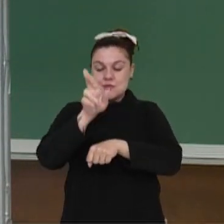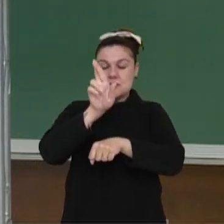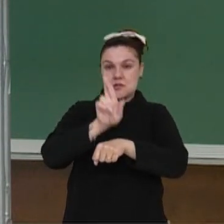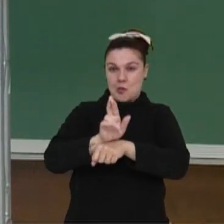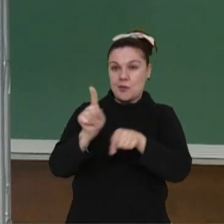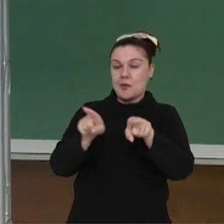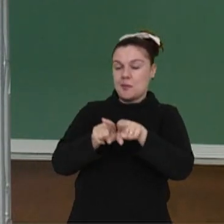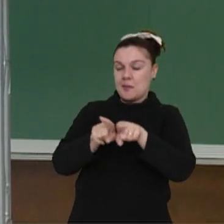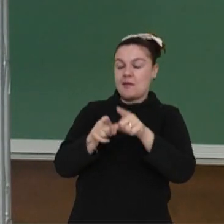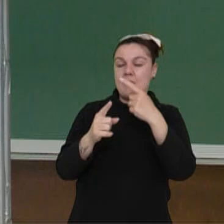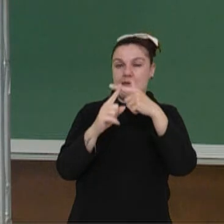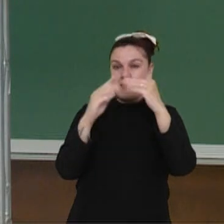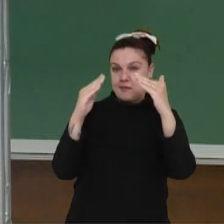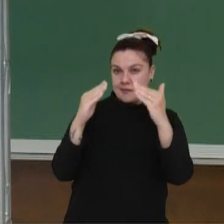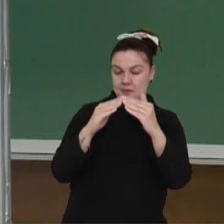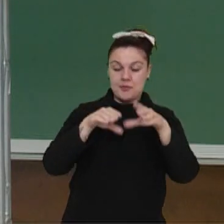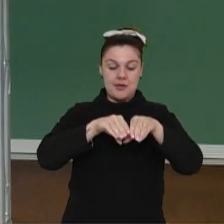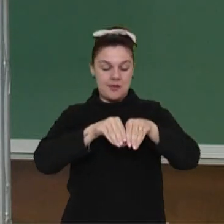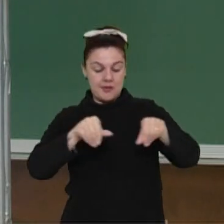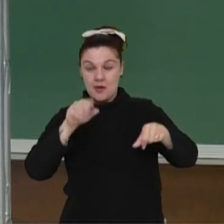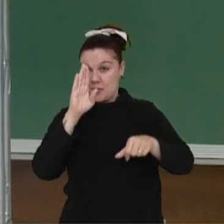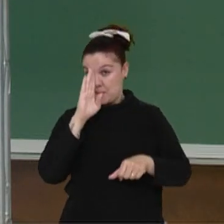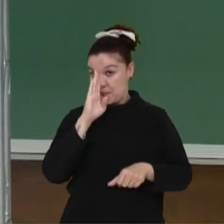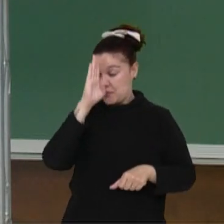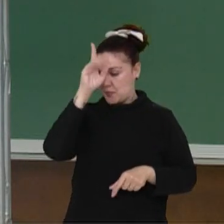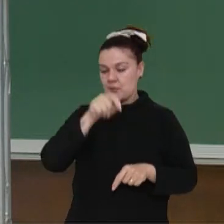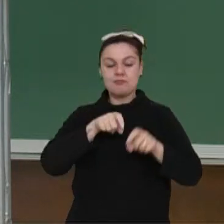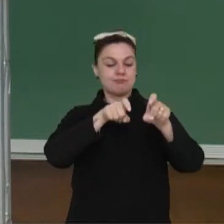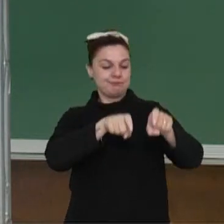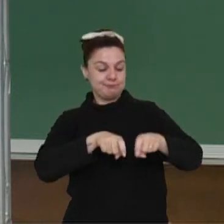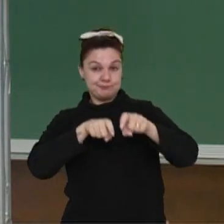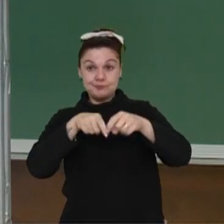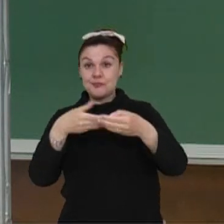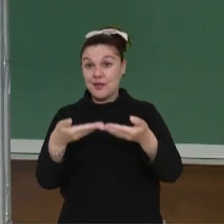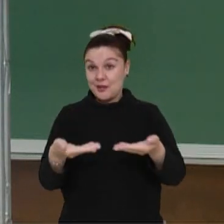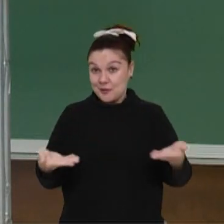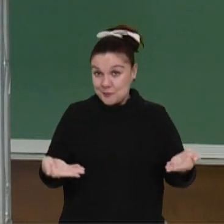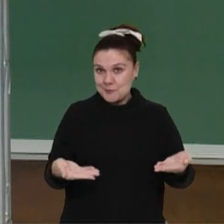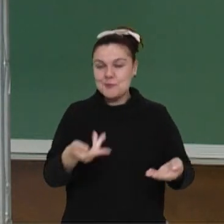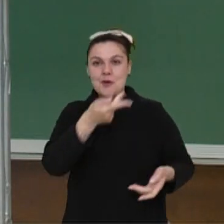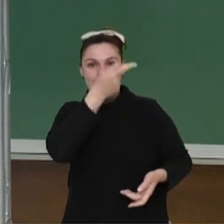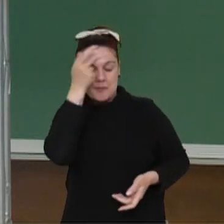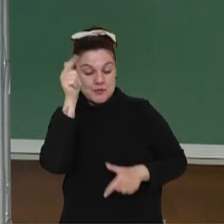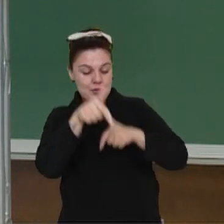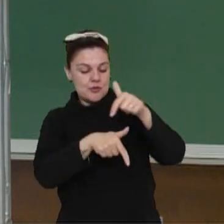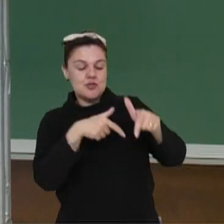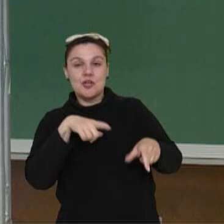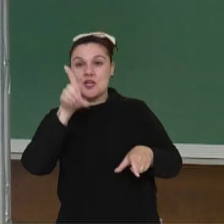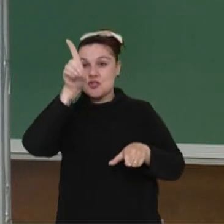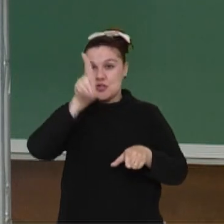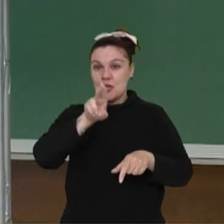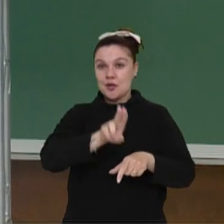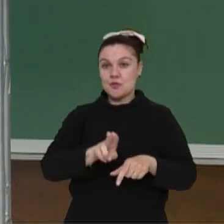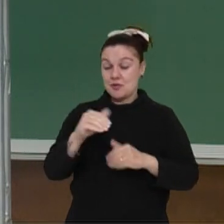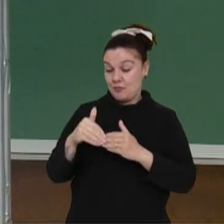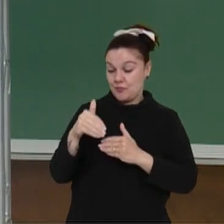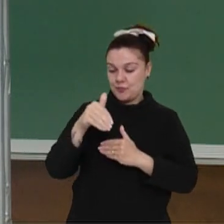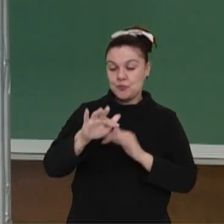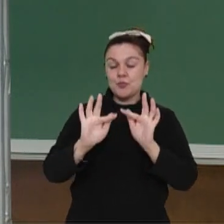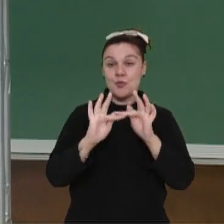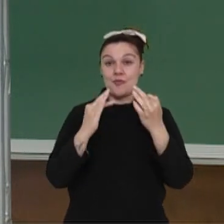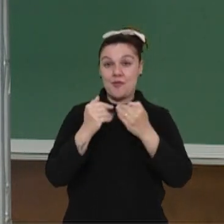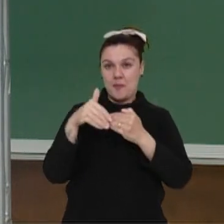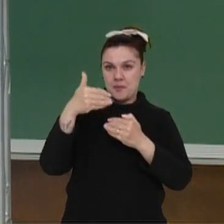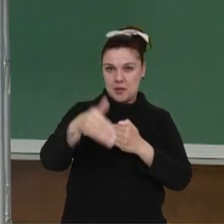clero. A terra era o principal meio de produção e os trabalhadores tinham direito a seu usufruto e ocupação,